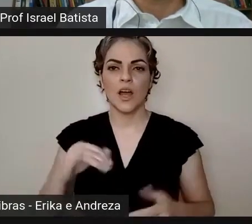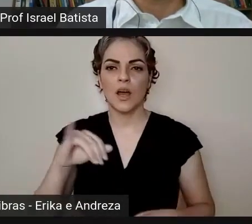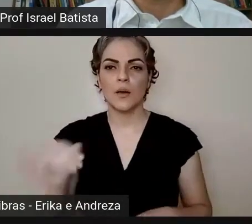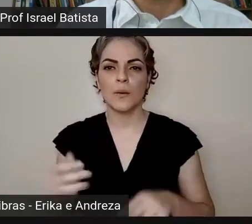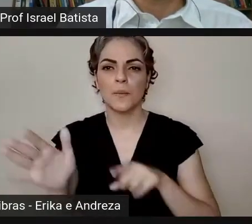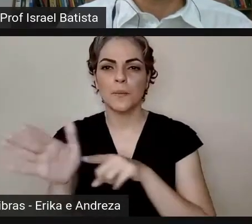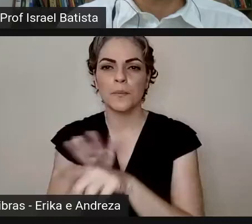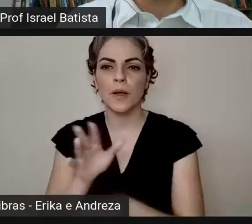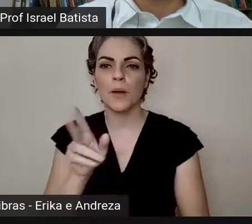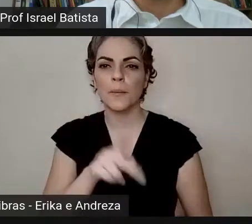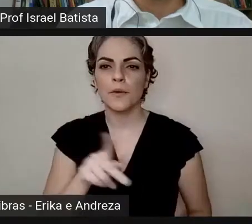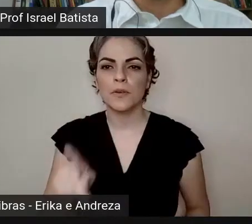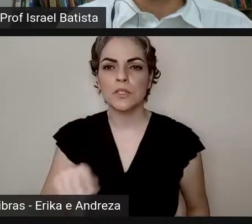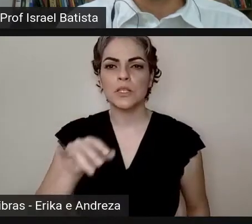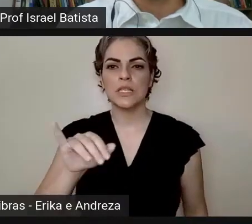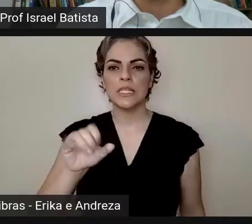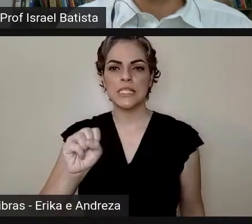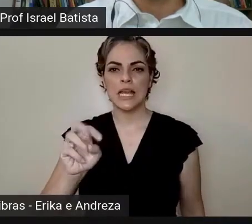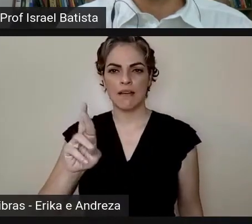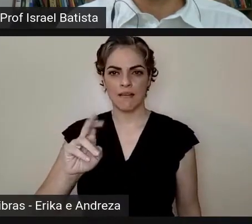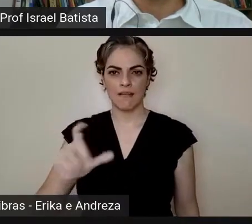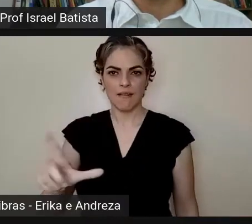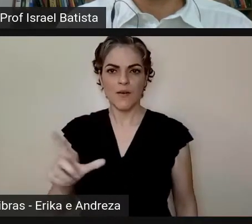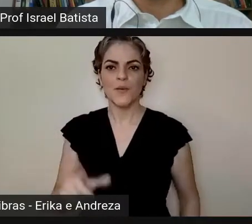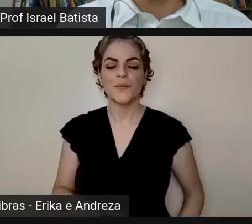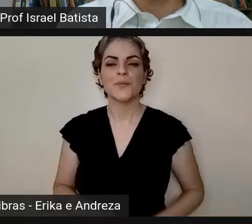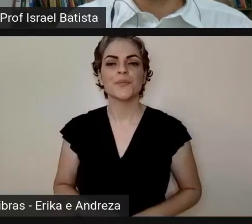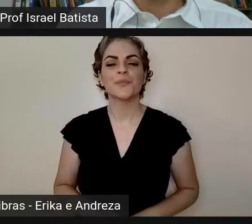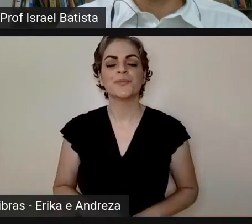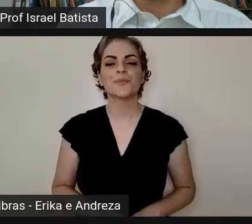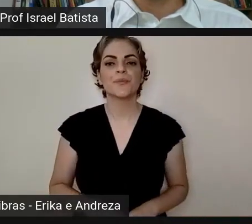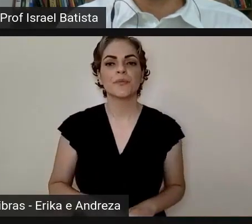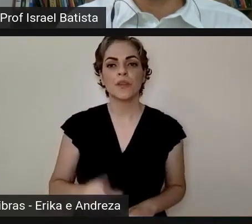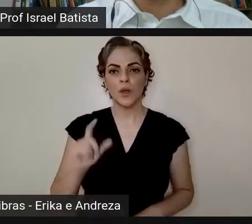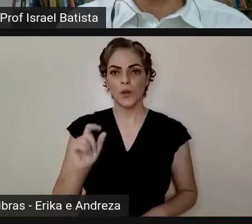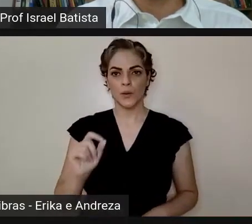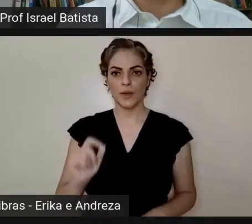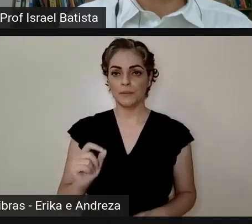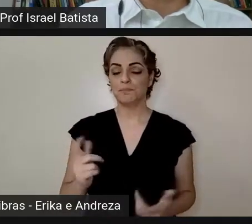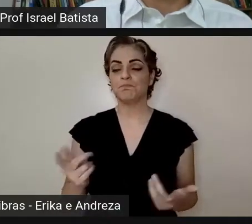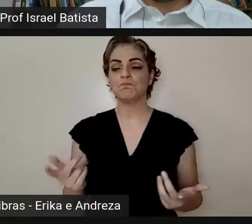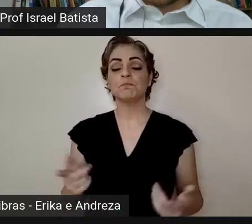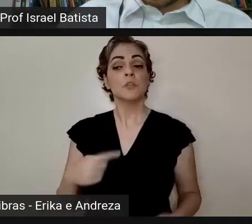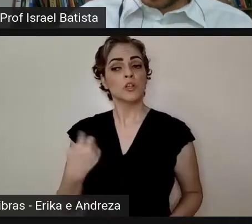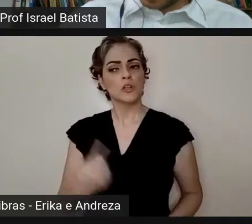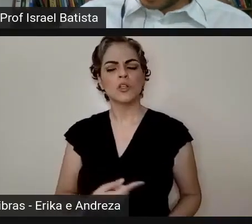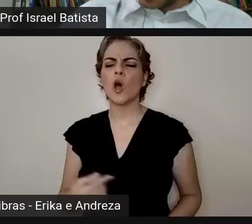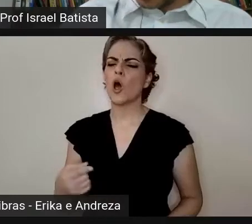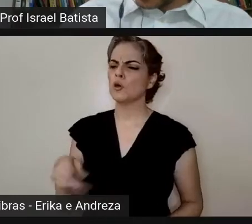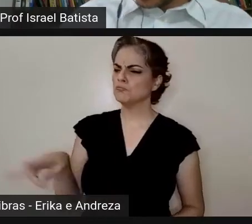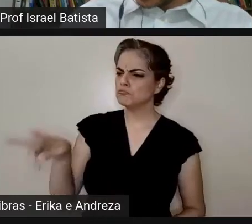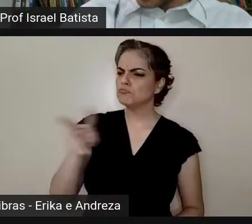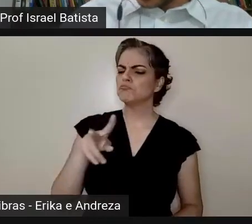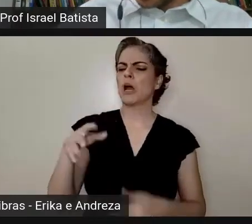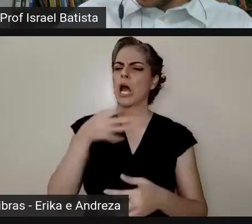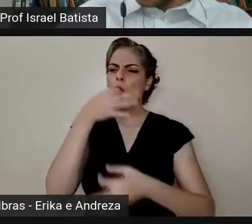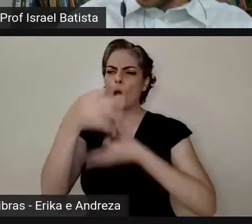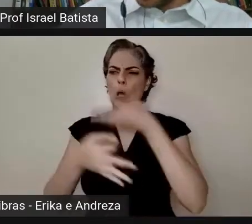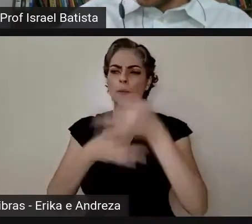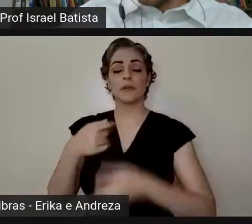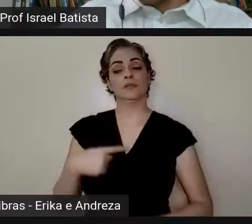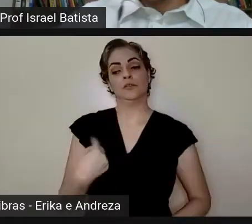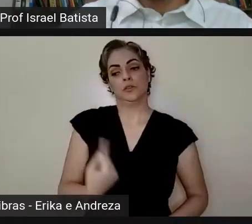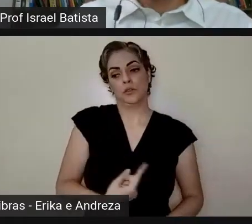para fomentar essa dialética, que é o seguinte: professor Israel, isso é uma crítica, né, que a gente ouve aí, né, nós, do direito